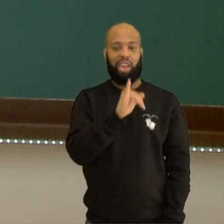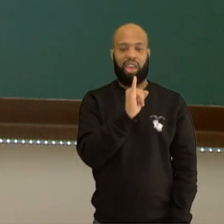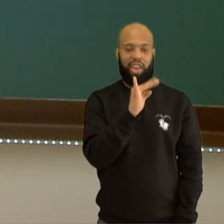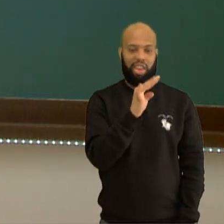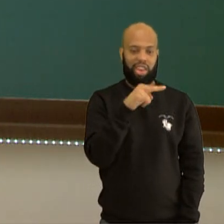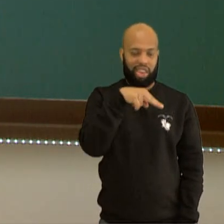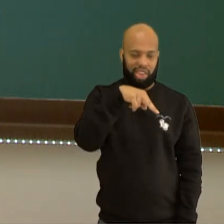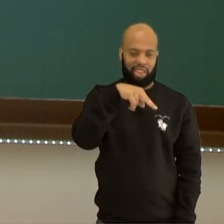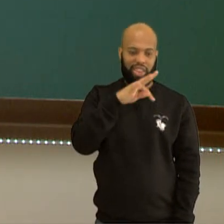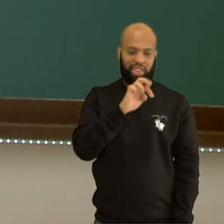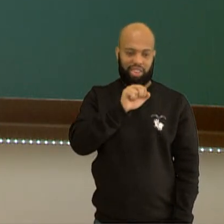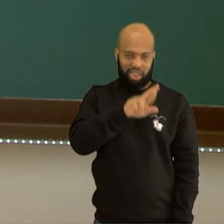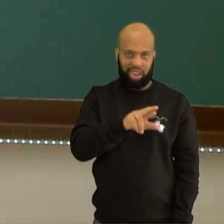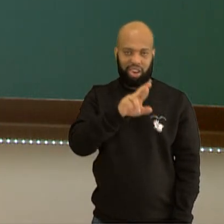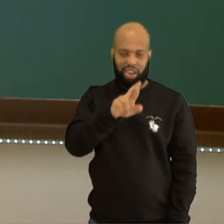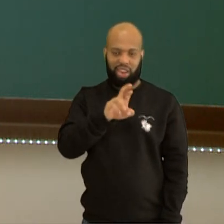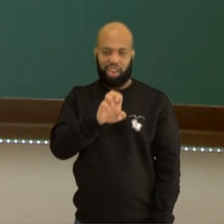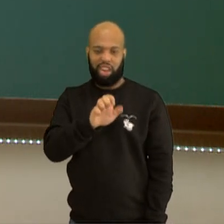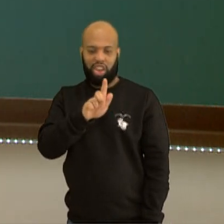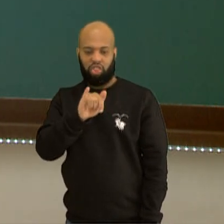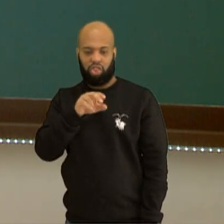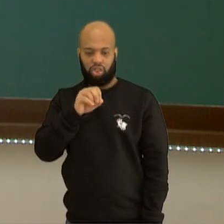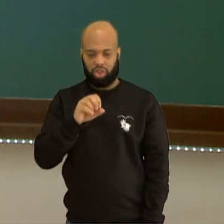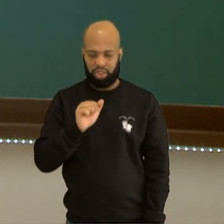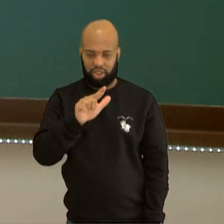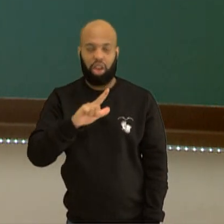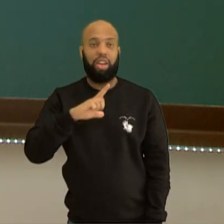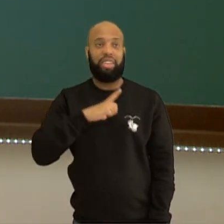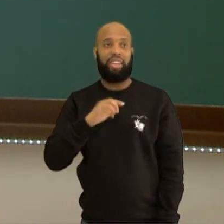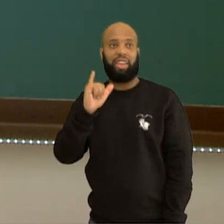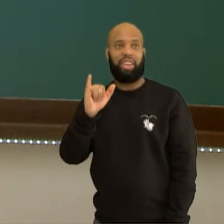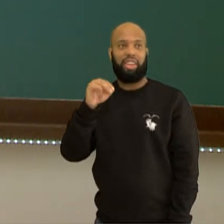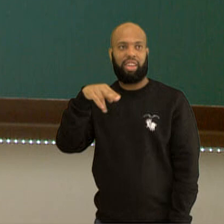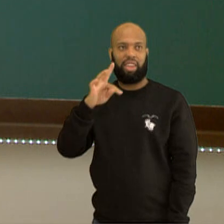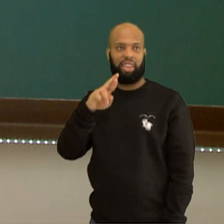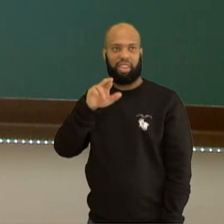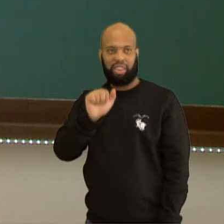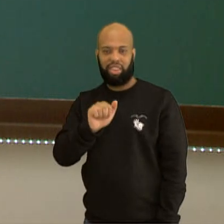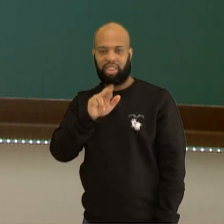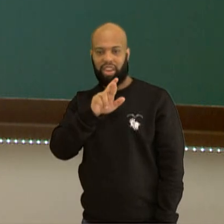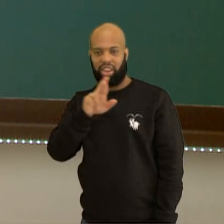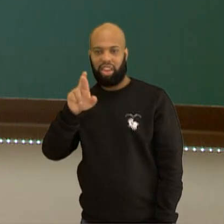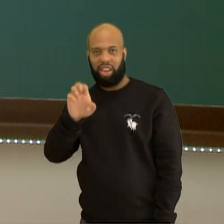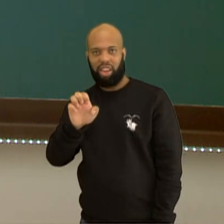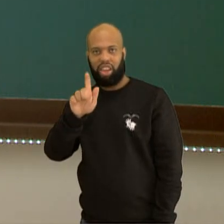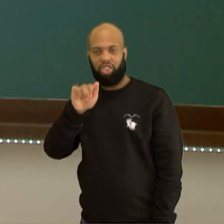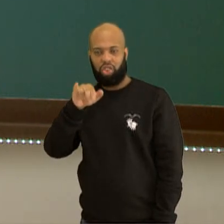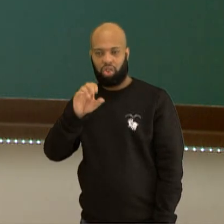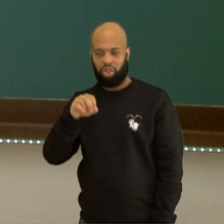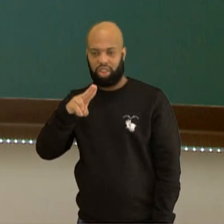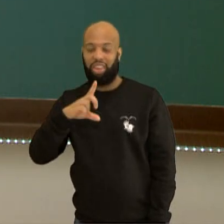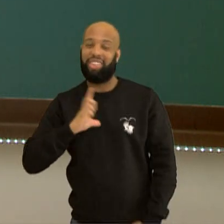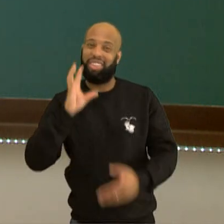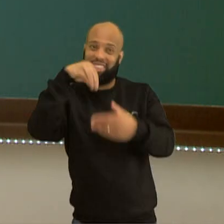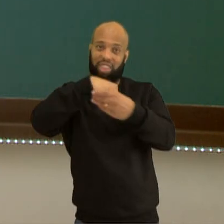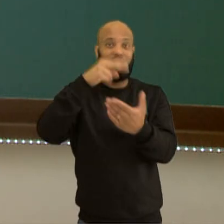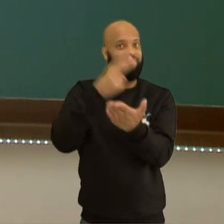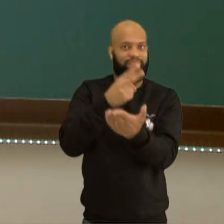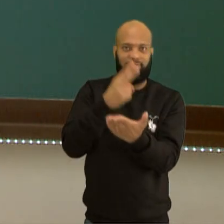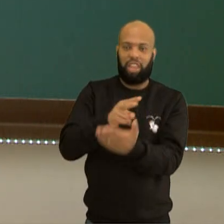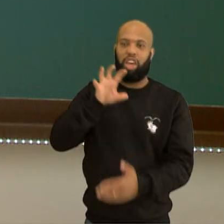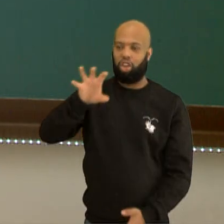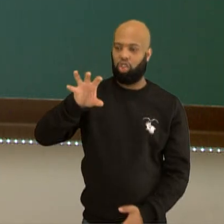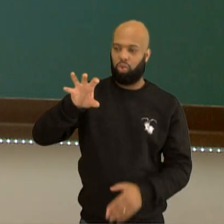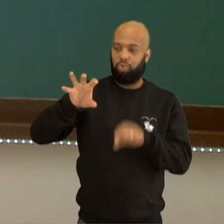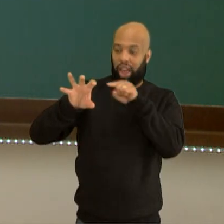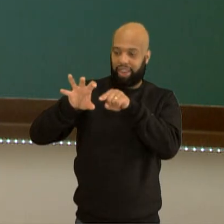ali de interregional. E a intrarregional, que é dentro da mesma região. Então, existem diferentes tipos